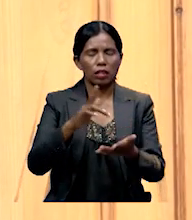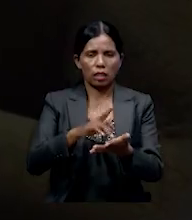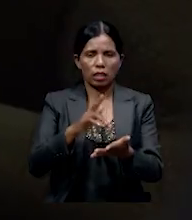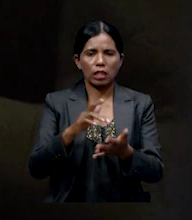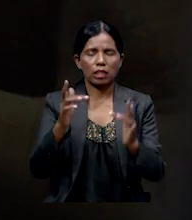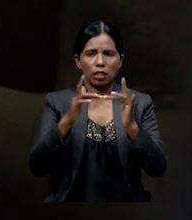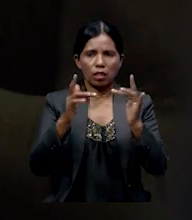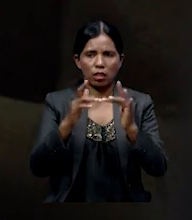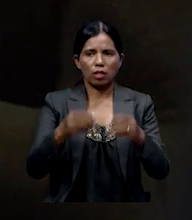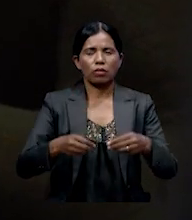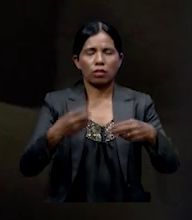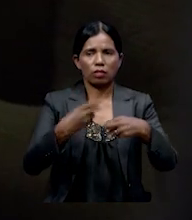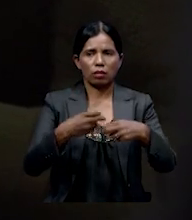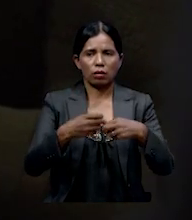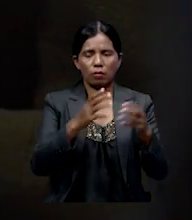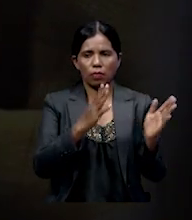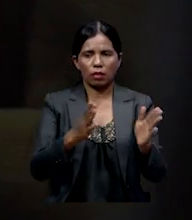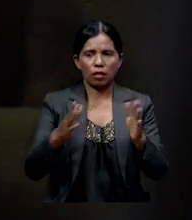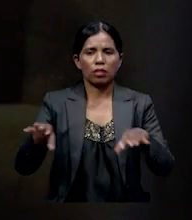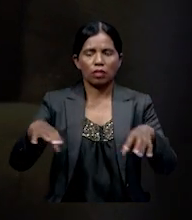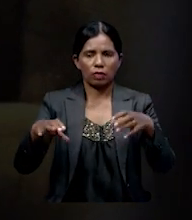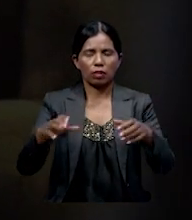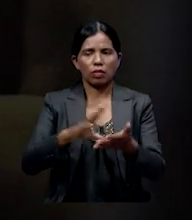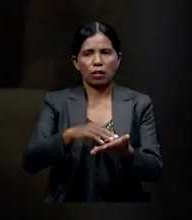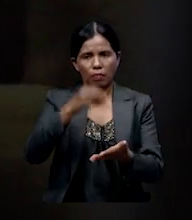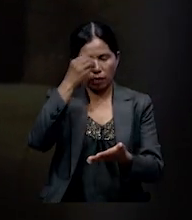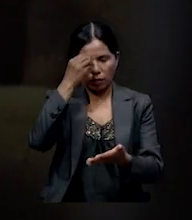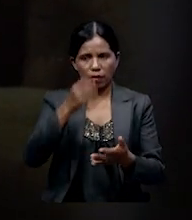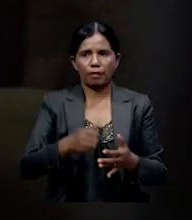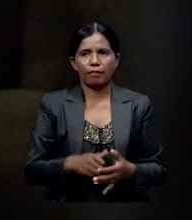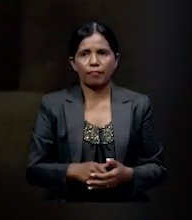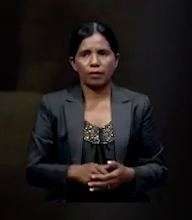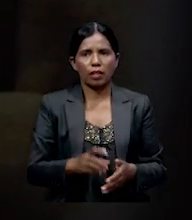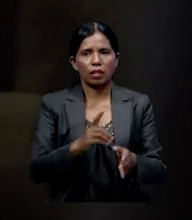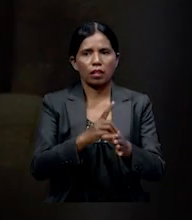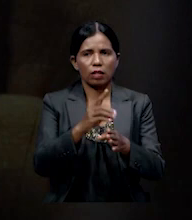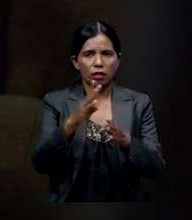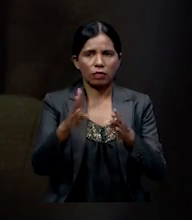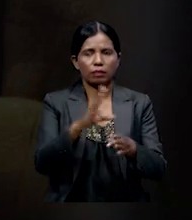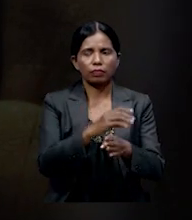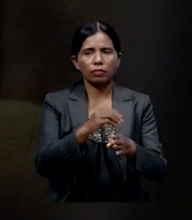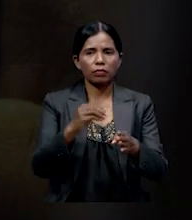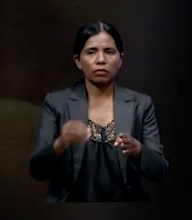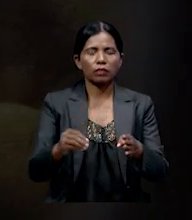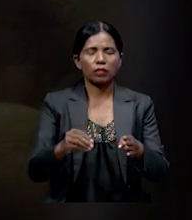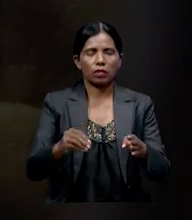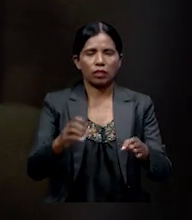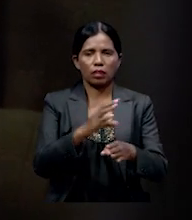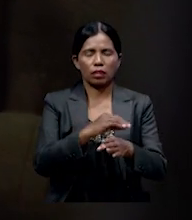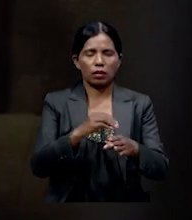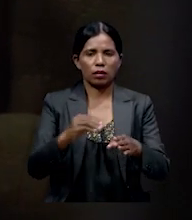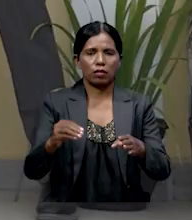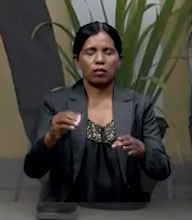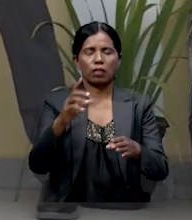lento, onde dificulta o processo serviço no aprendizagem. Antes, né, diretor de direção jurídico, relação institucional Timor